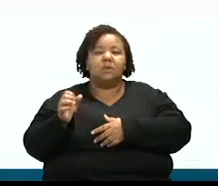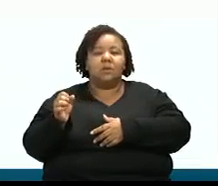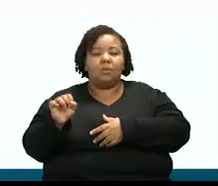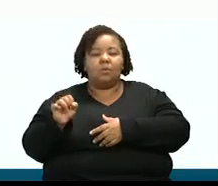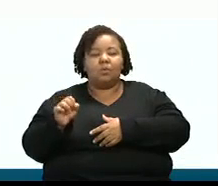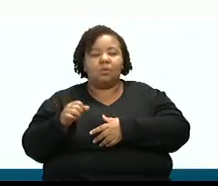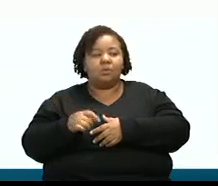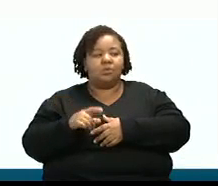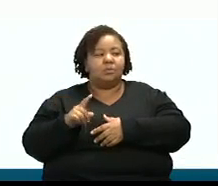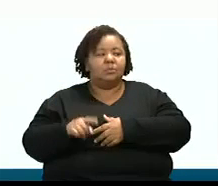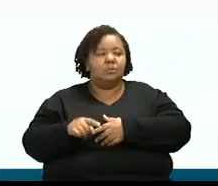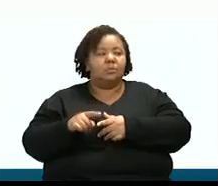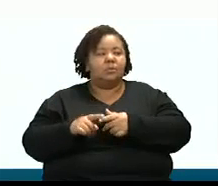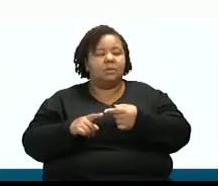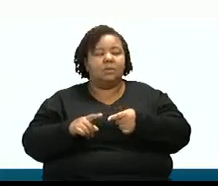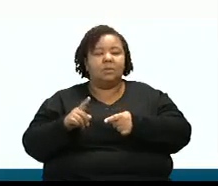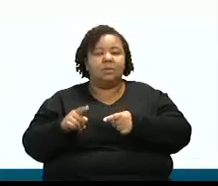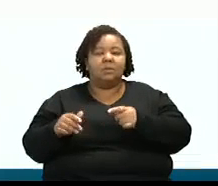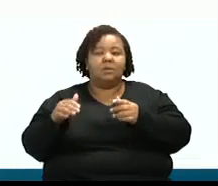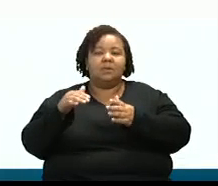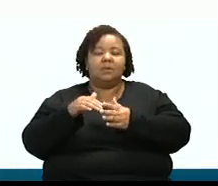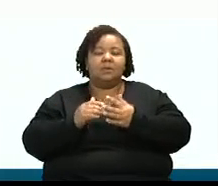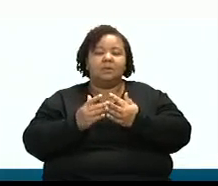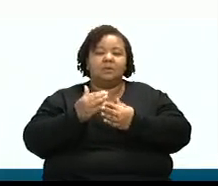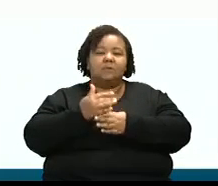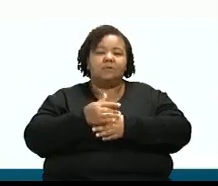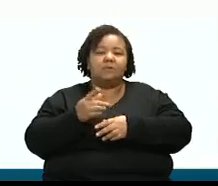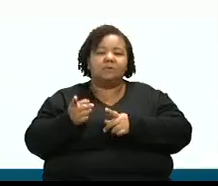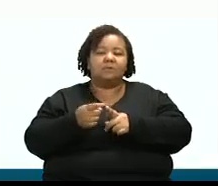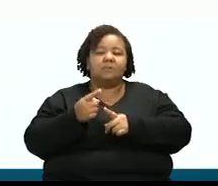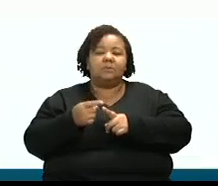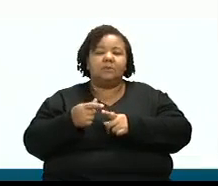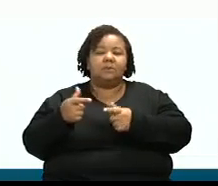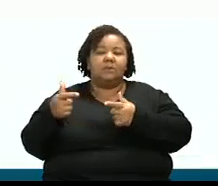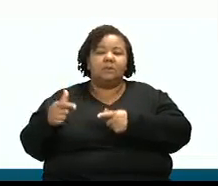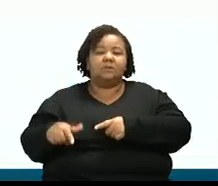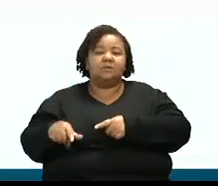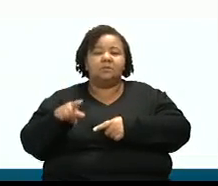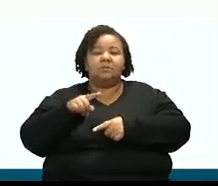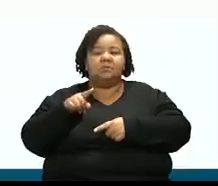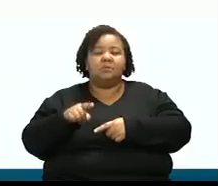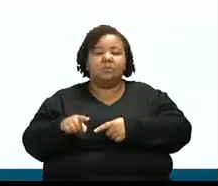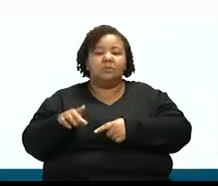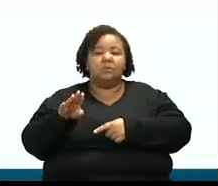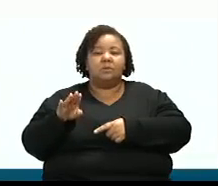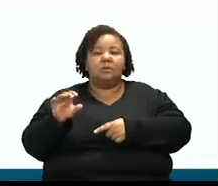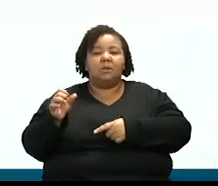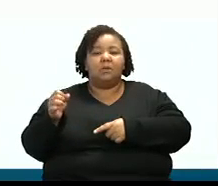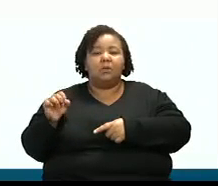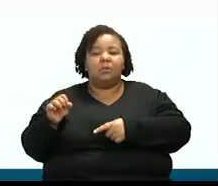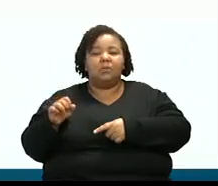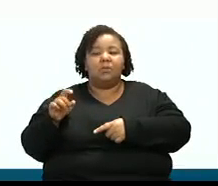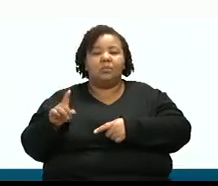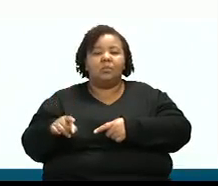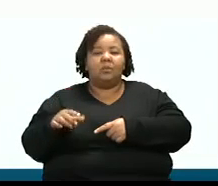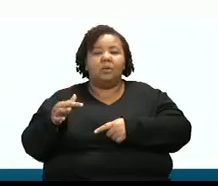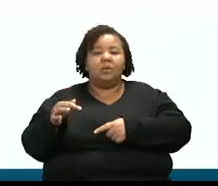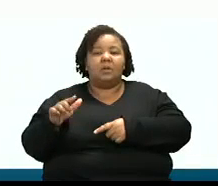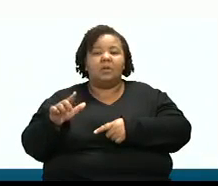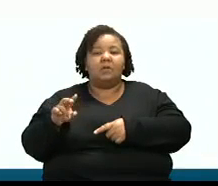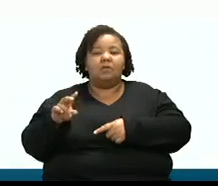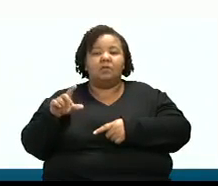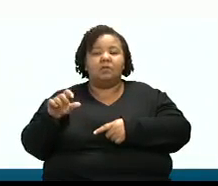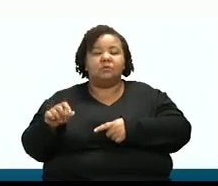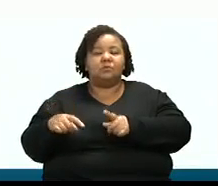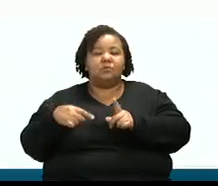Então, o fluxo do campo elétrico através dessa primeira região é igual a 48 e, portanto, é um fluxo